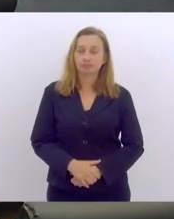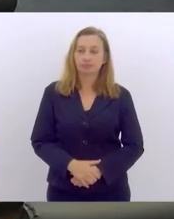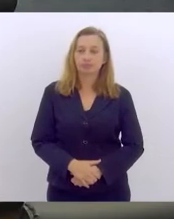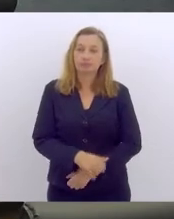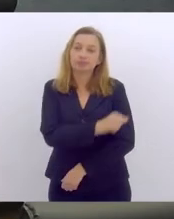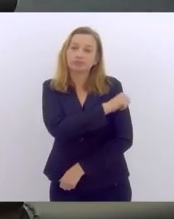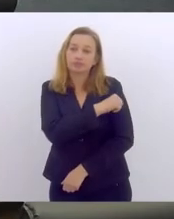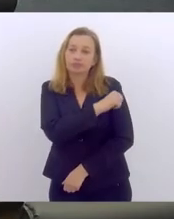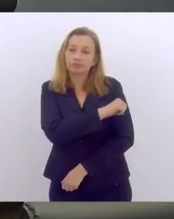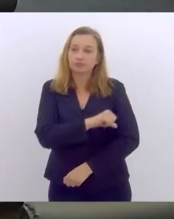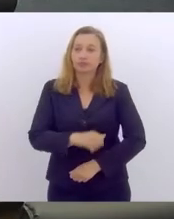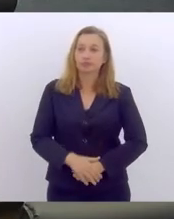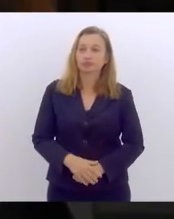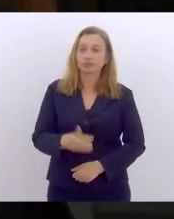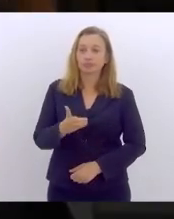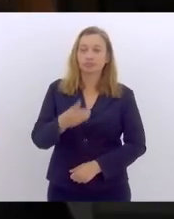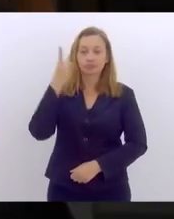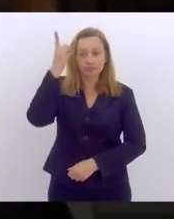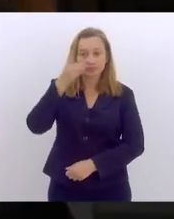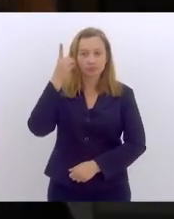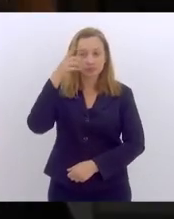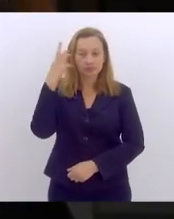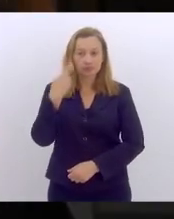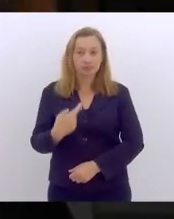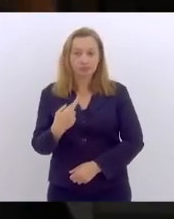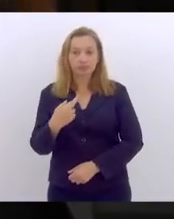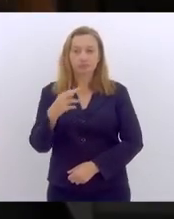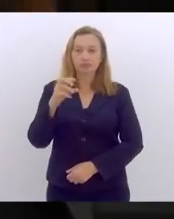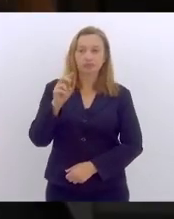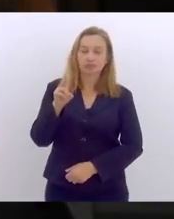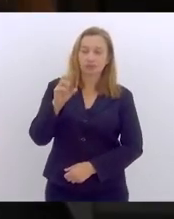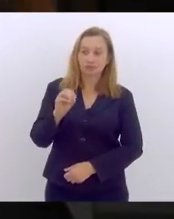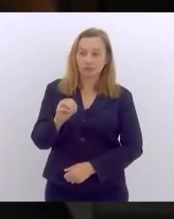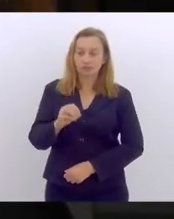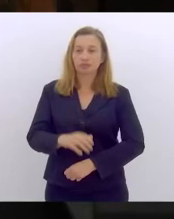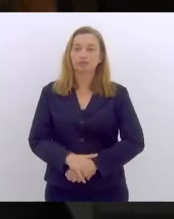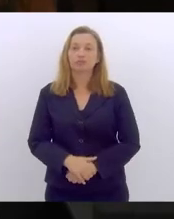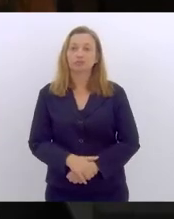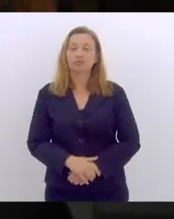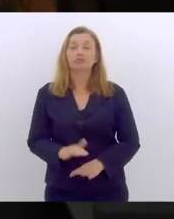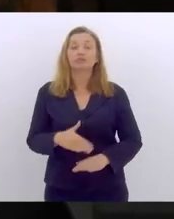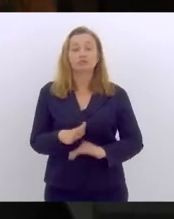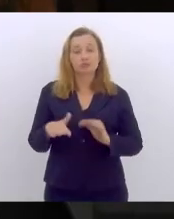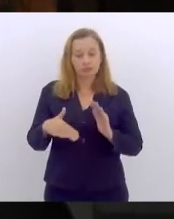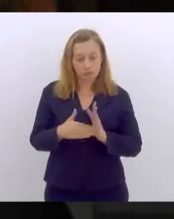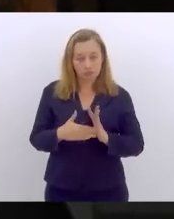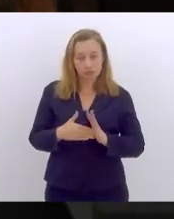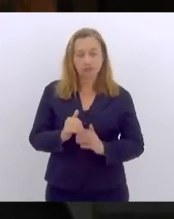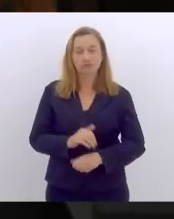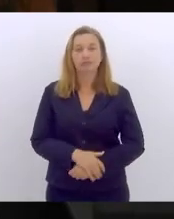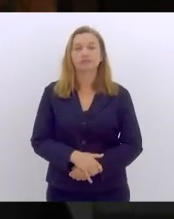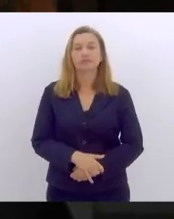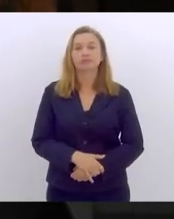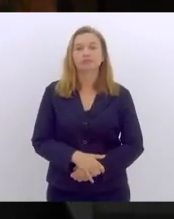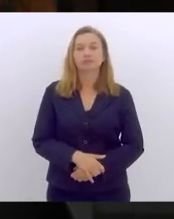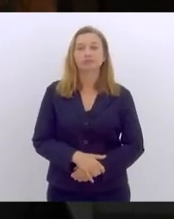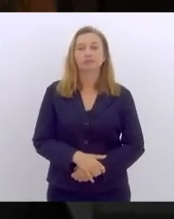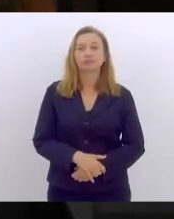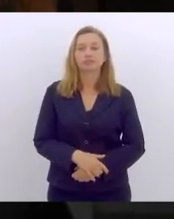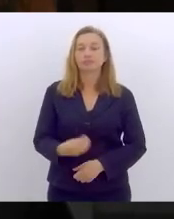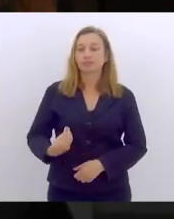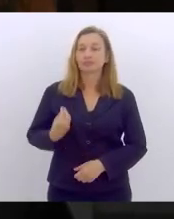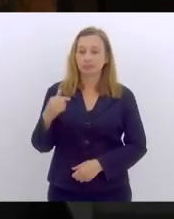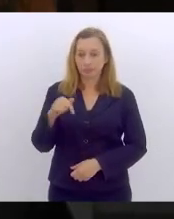enfermeira Rejane, deputada Renata, Valda Ceasa, enfim, todos aqueles que estiveram